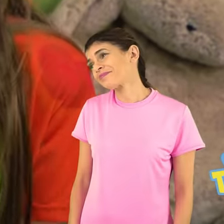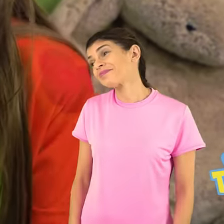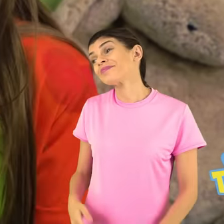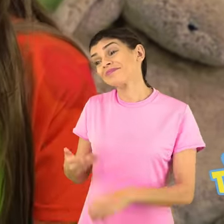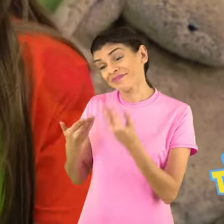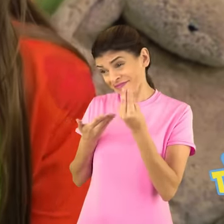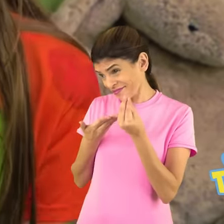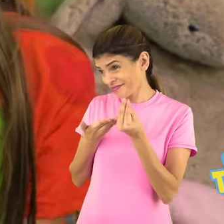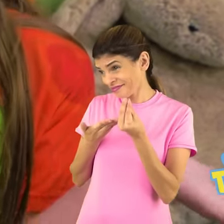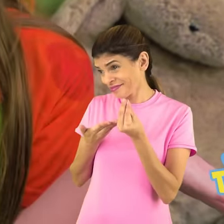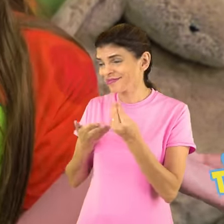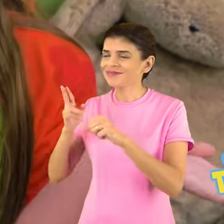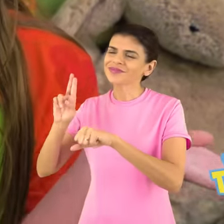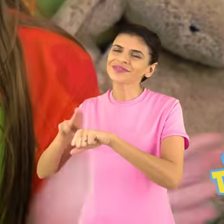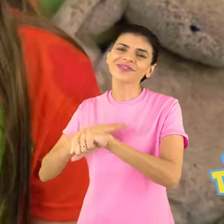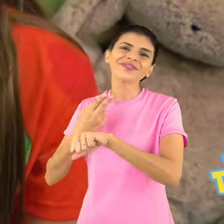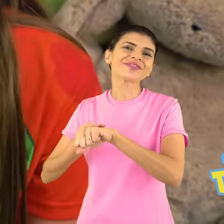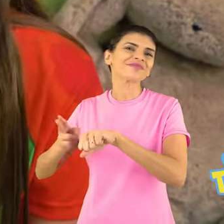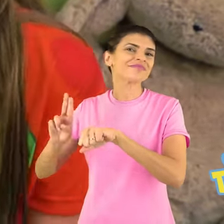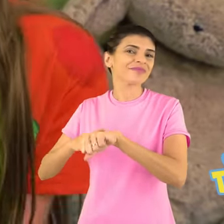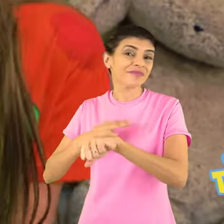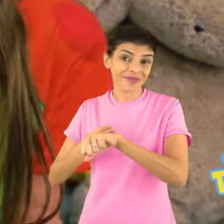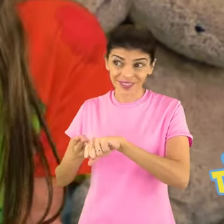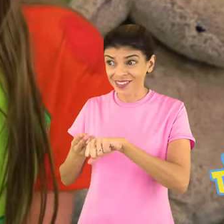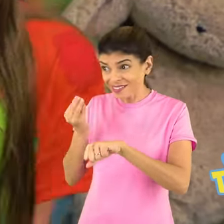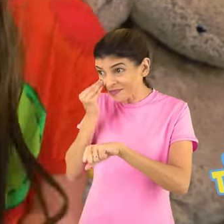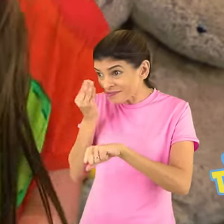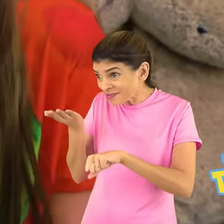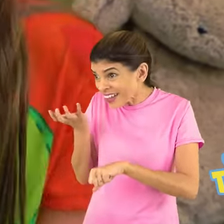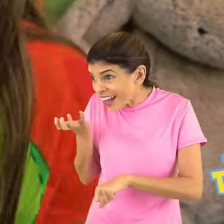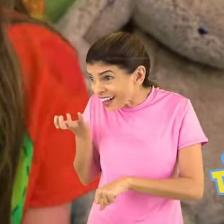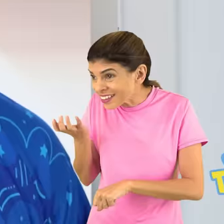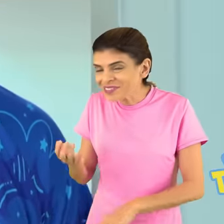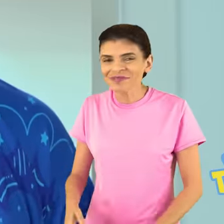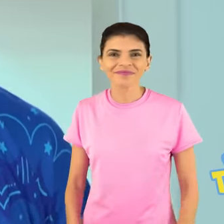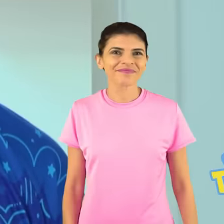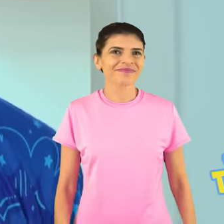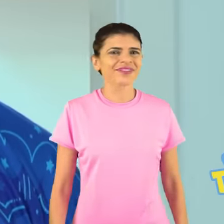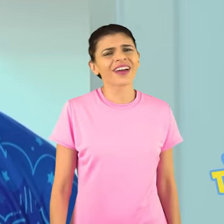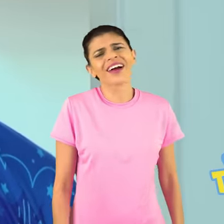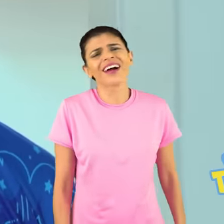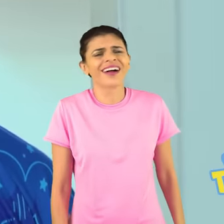Isso daqui é um chocolate. Quer provar?